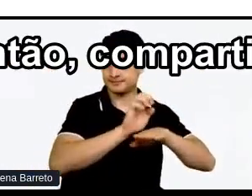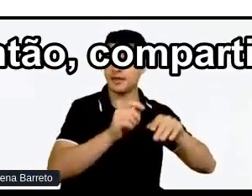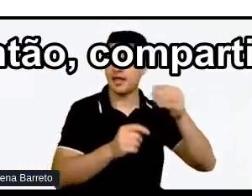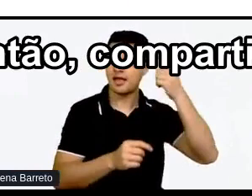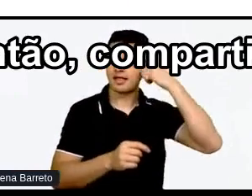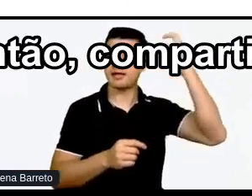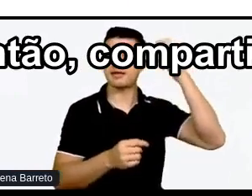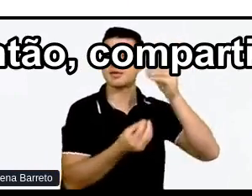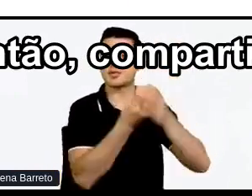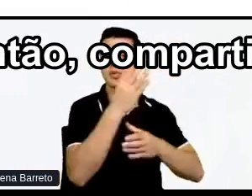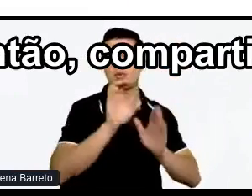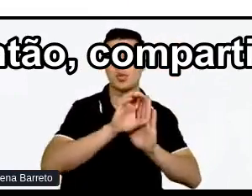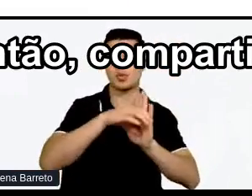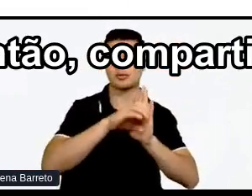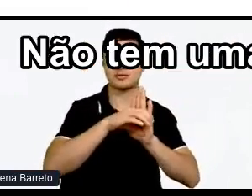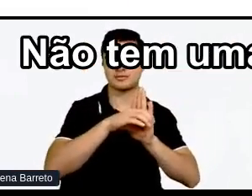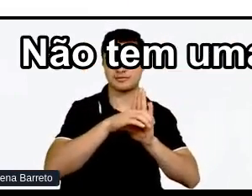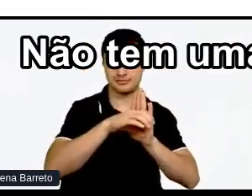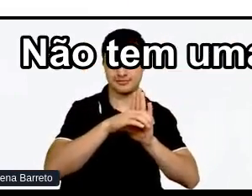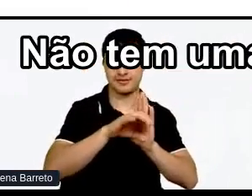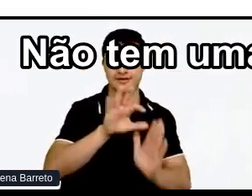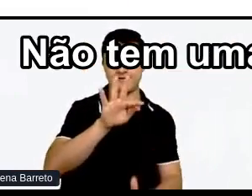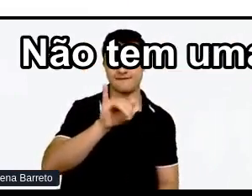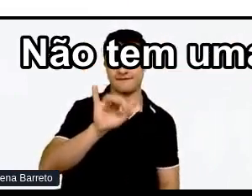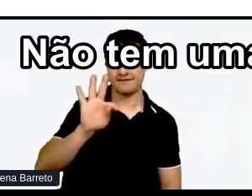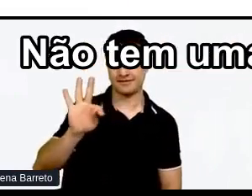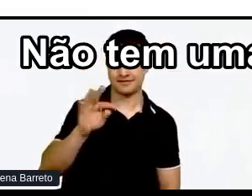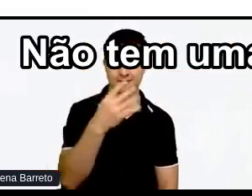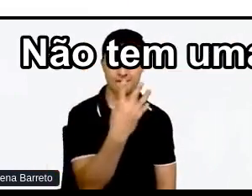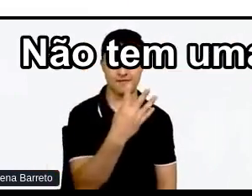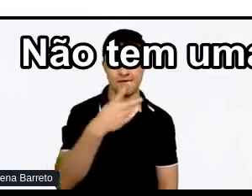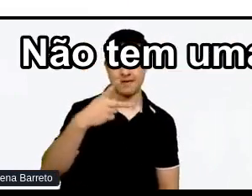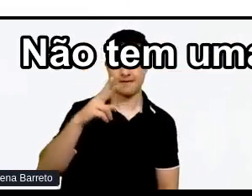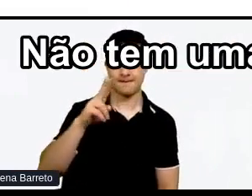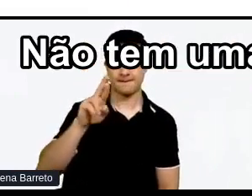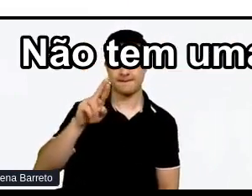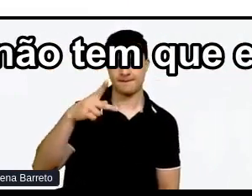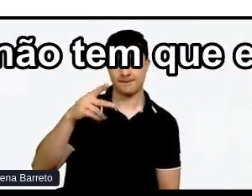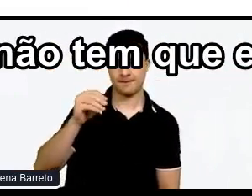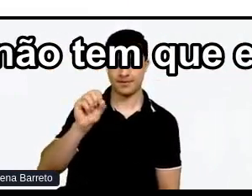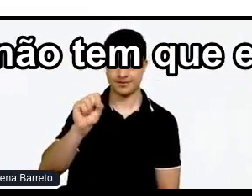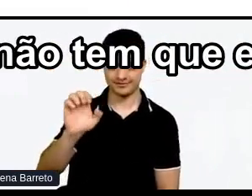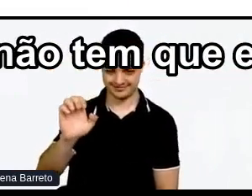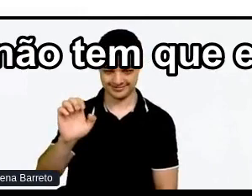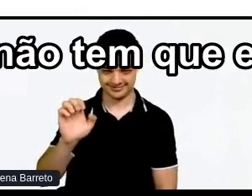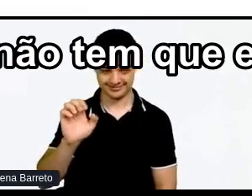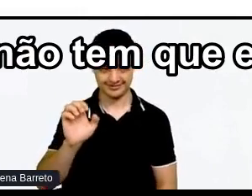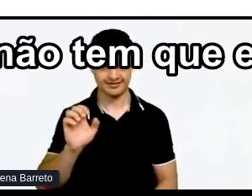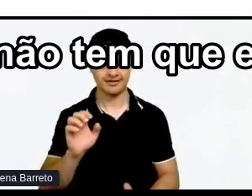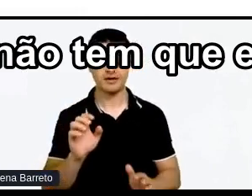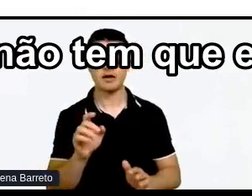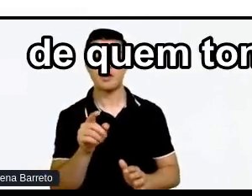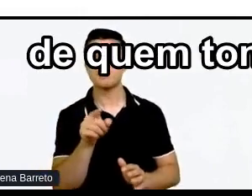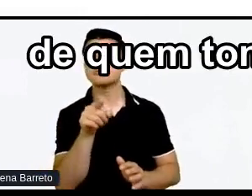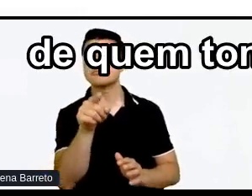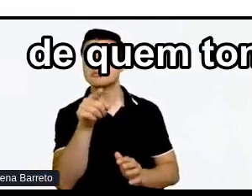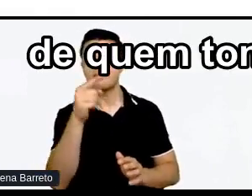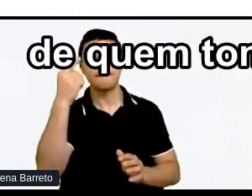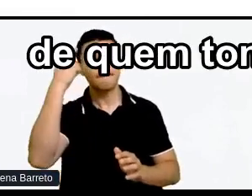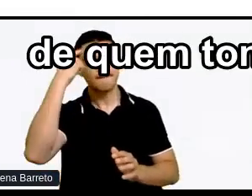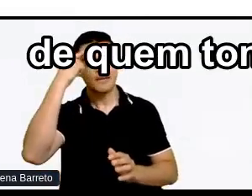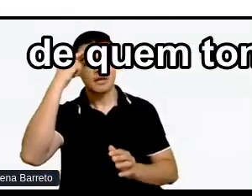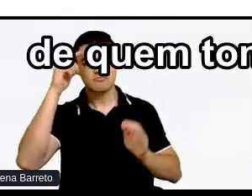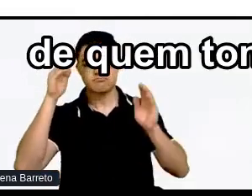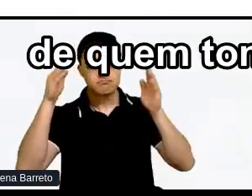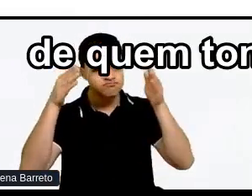assim, compartilhem essa visão. Não tem uma visão única, não tem que estar só na mão de quem